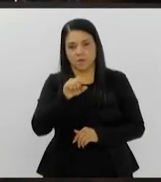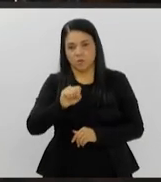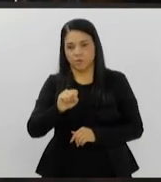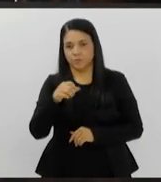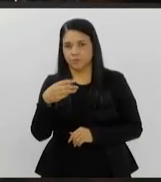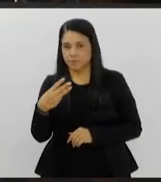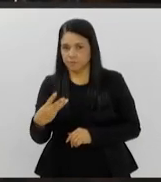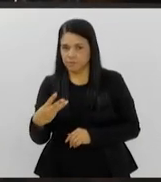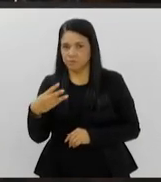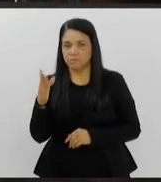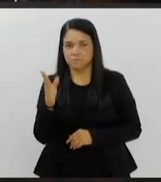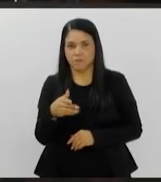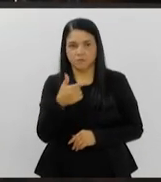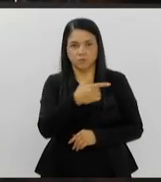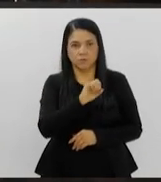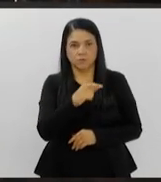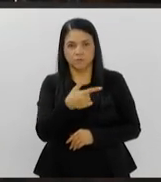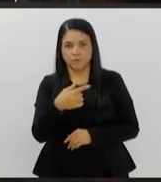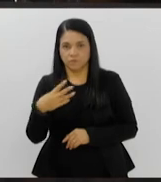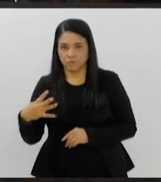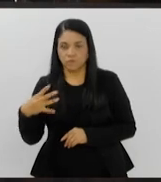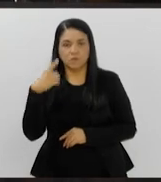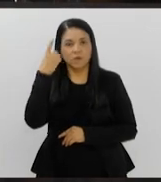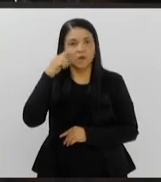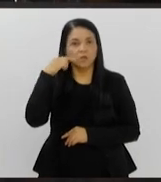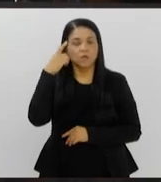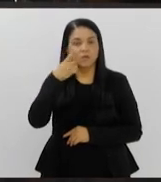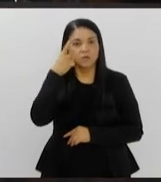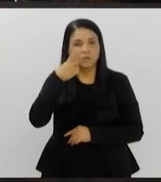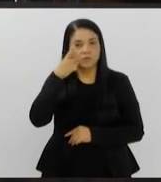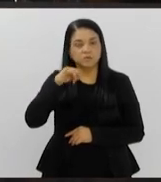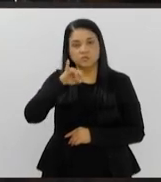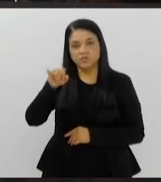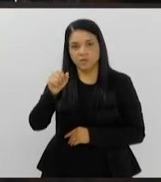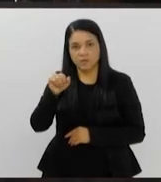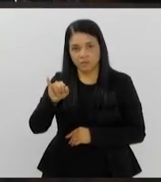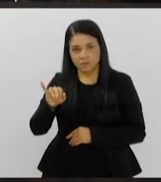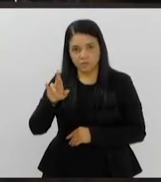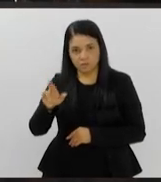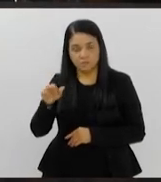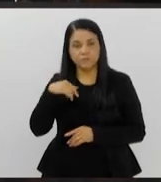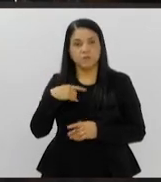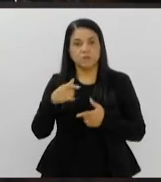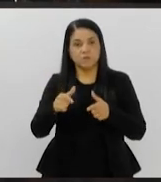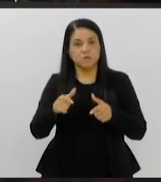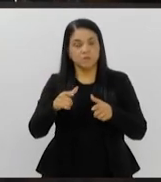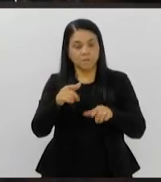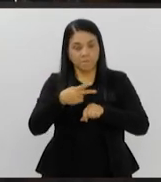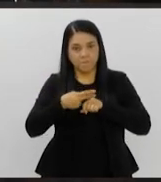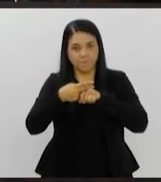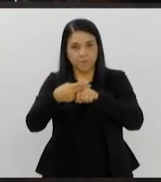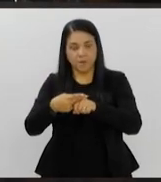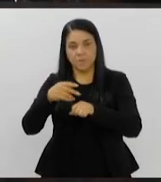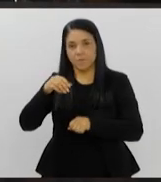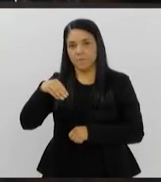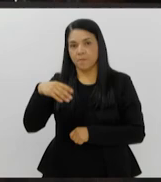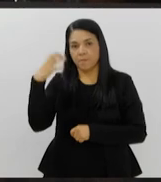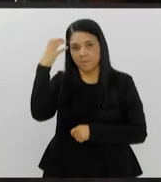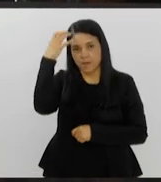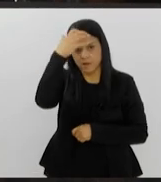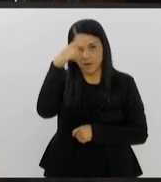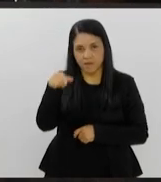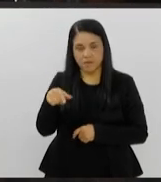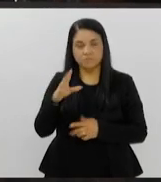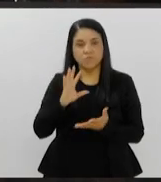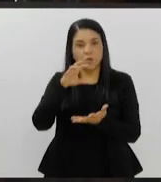número 683/24, de autoria do deputado Jari Oliveira, que concede o prêmio Marielle Franco ao coletivo